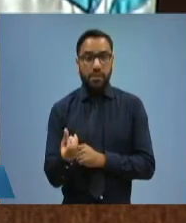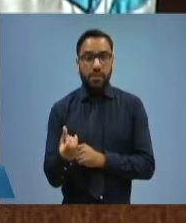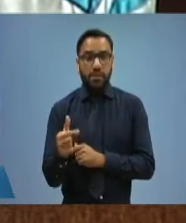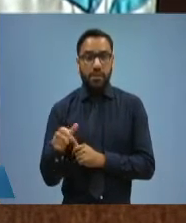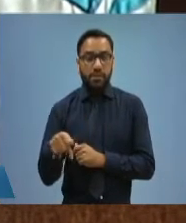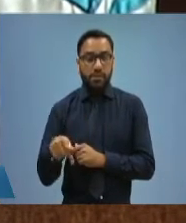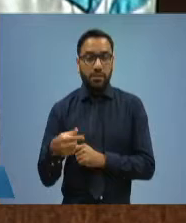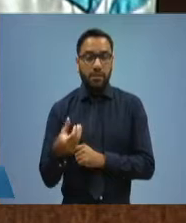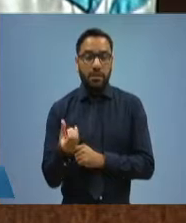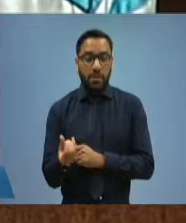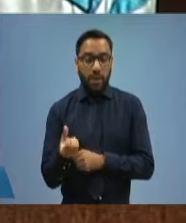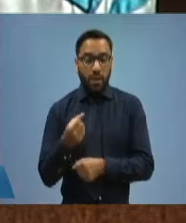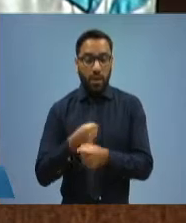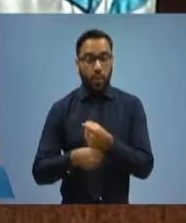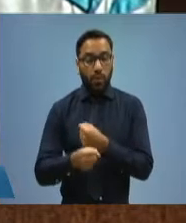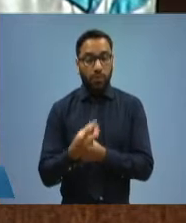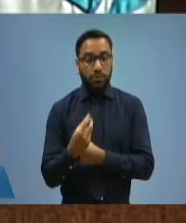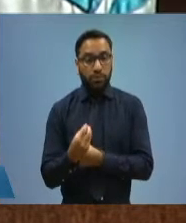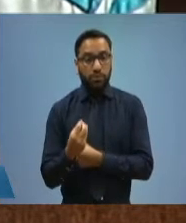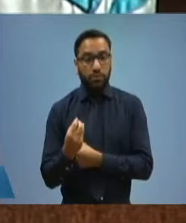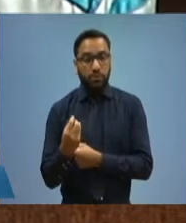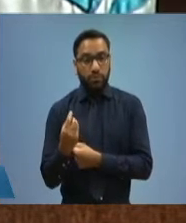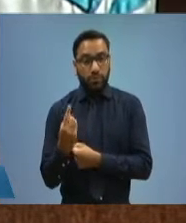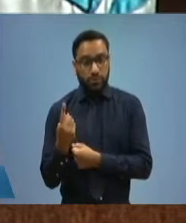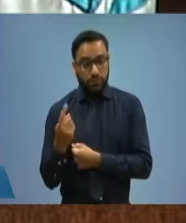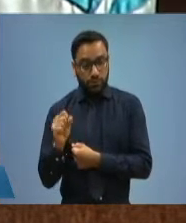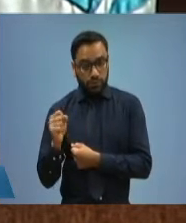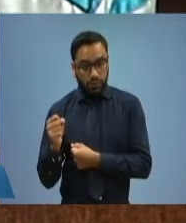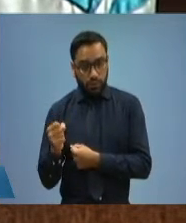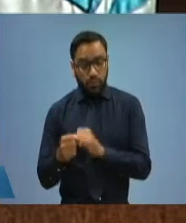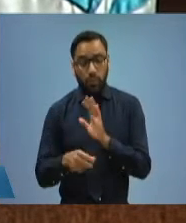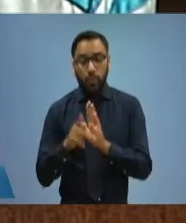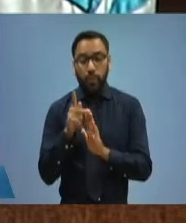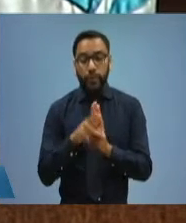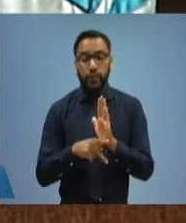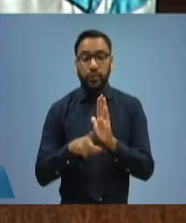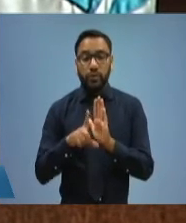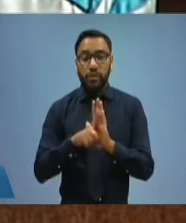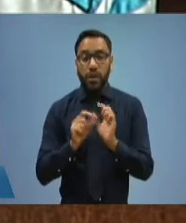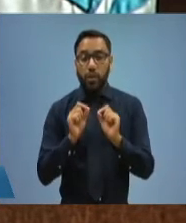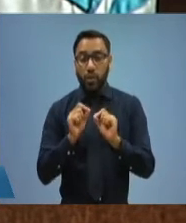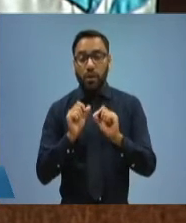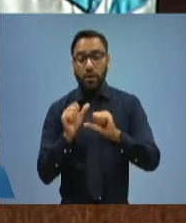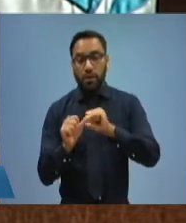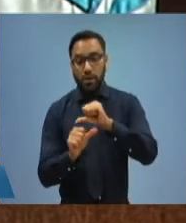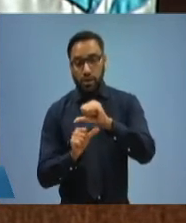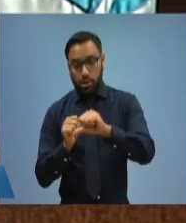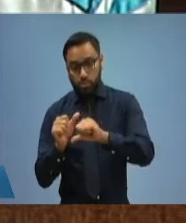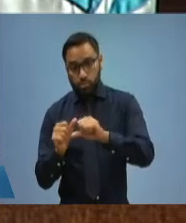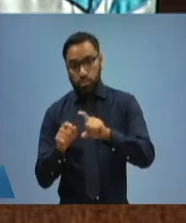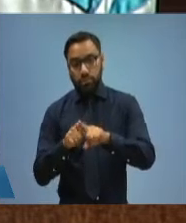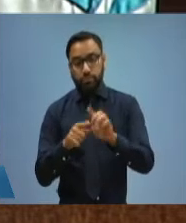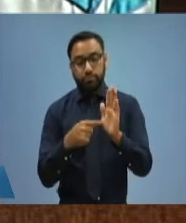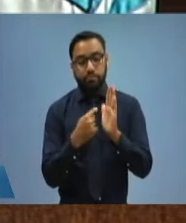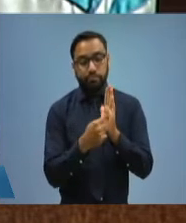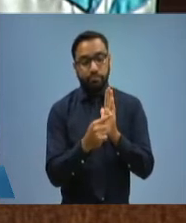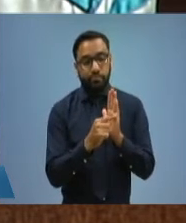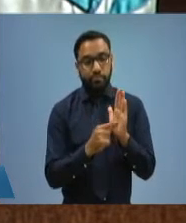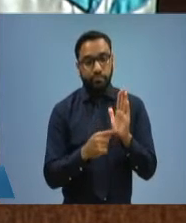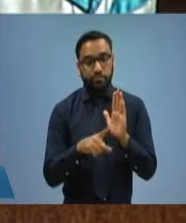17.676 de 2018, que é um projeto de lei que altera e revoga, inclui dispositivos na